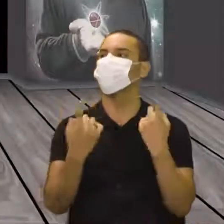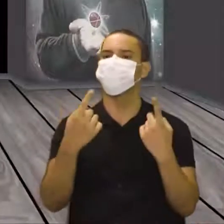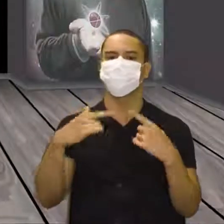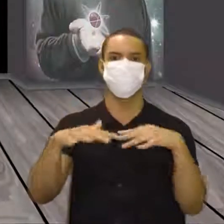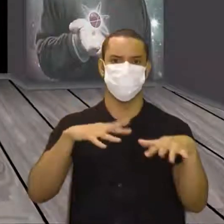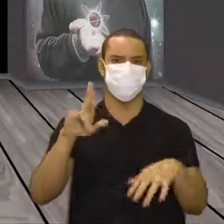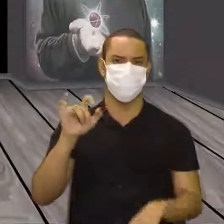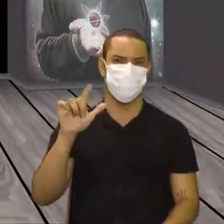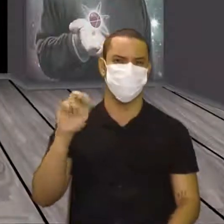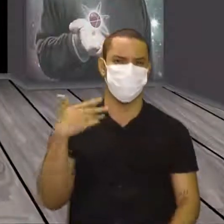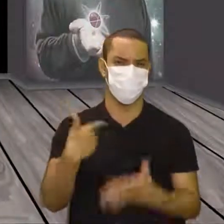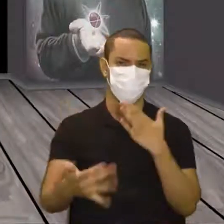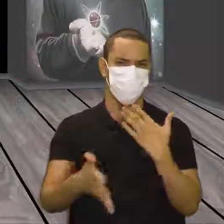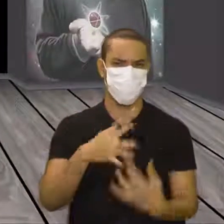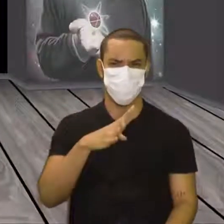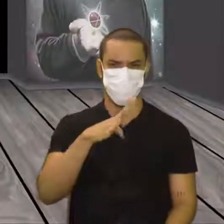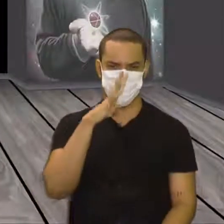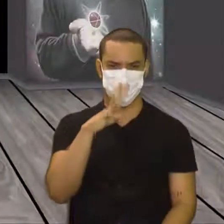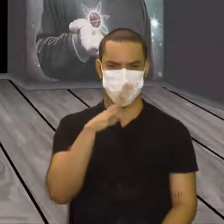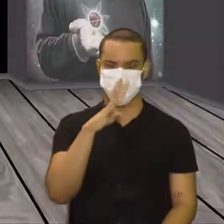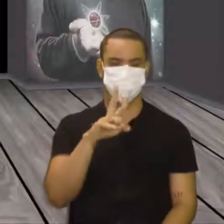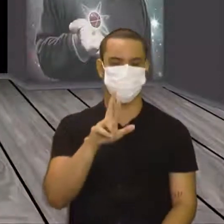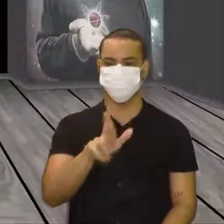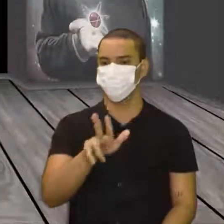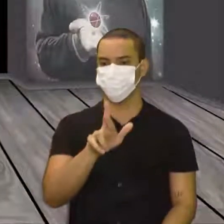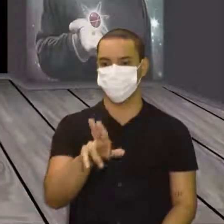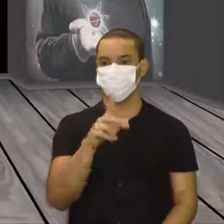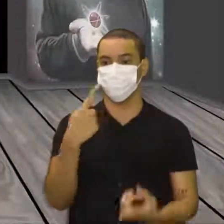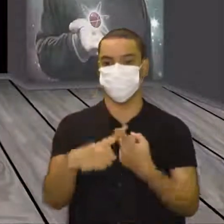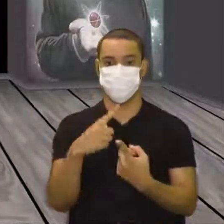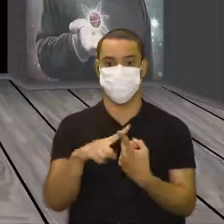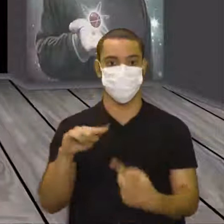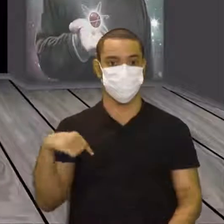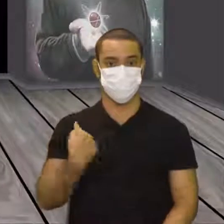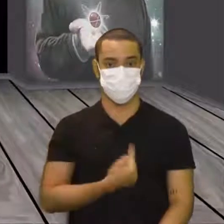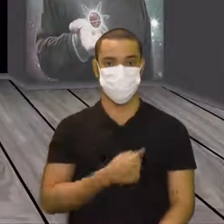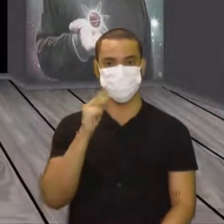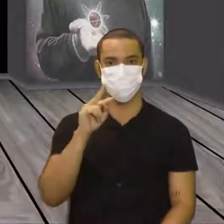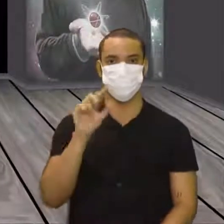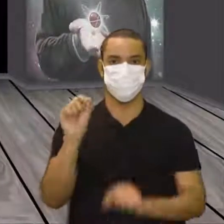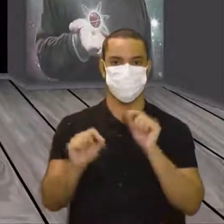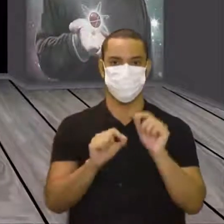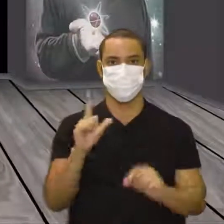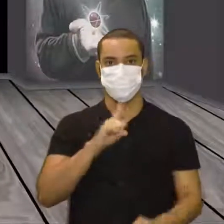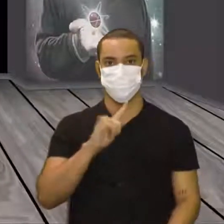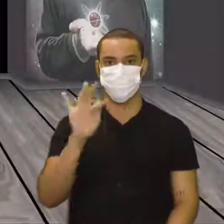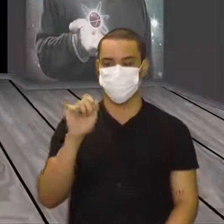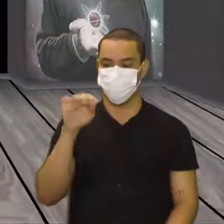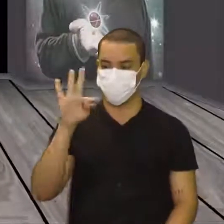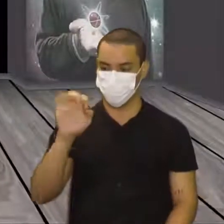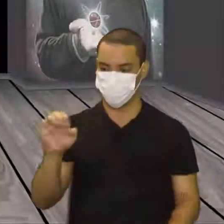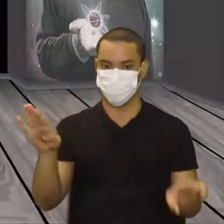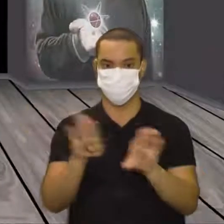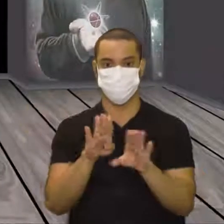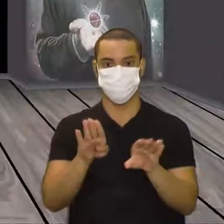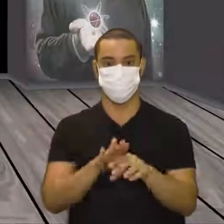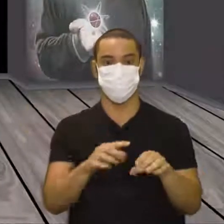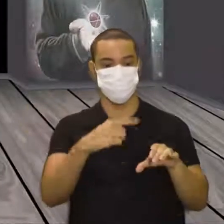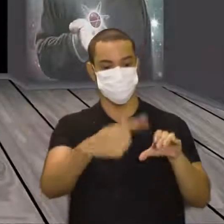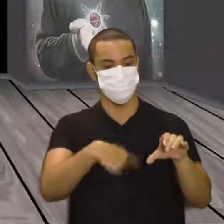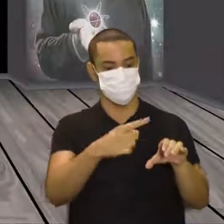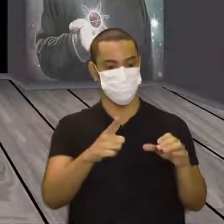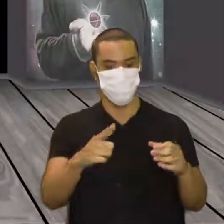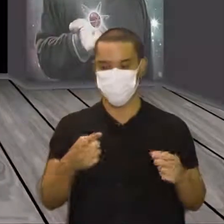de qualquer forma, pessoal? Não. Nós vimos que se tanto a fonte quanto a espira se moverem na